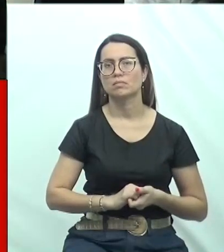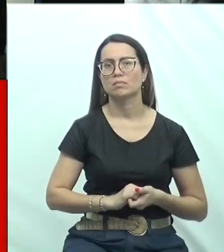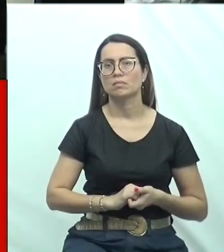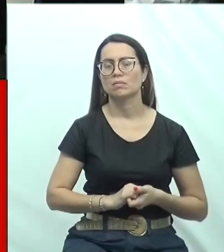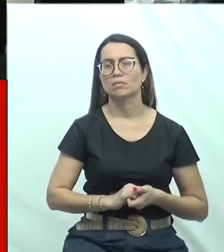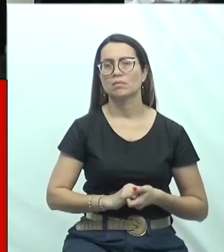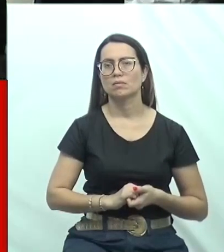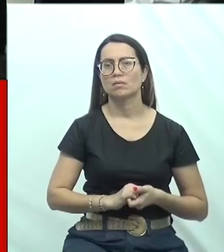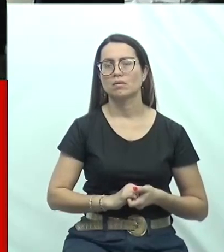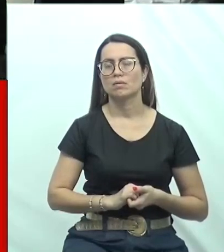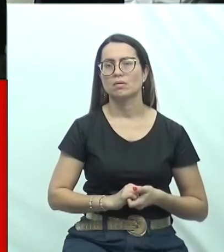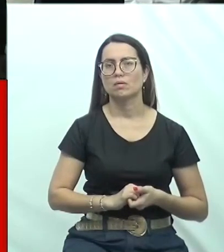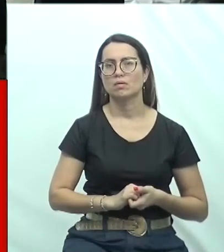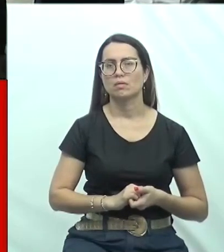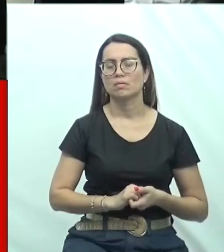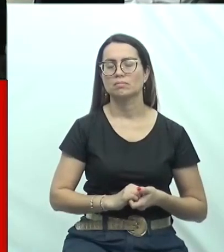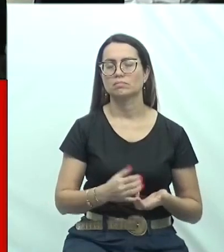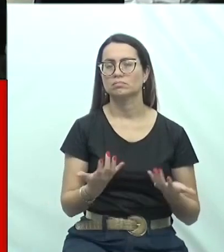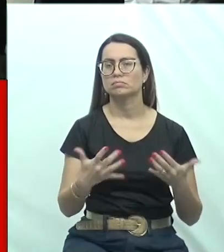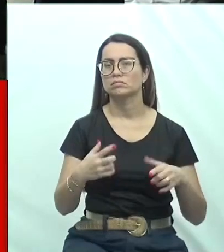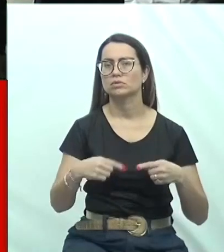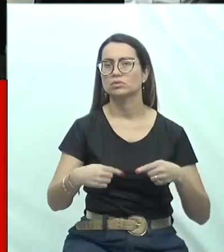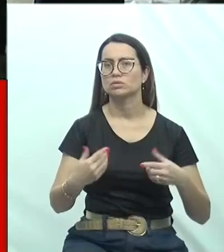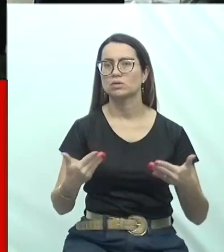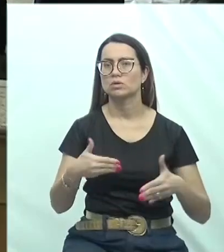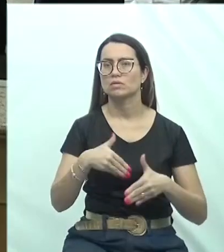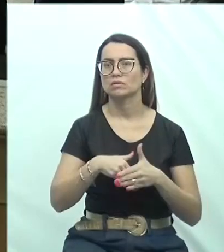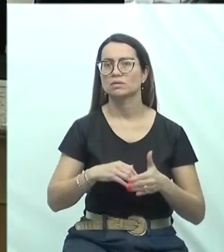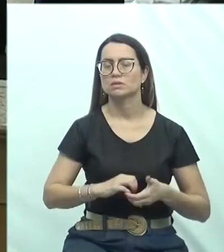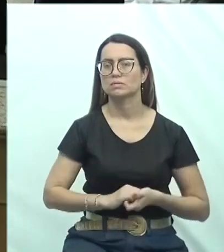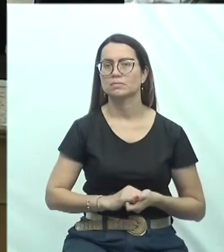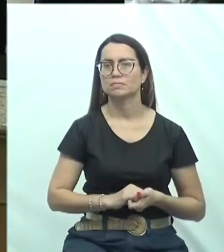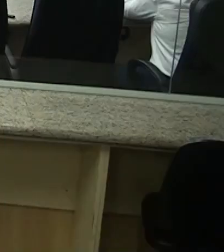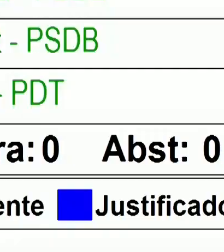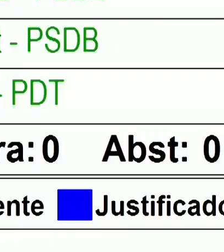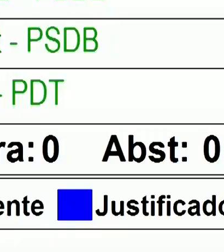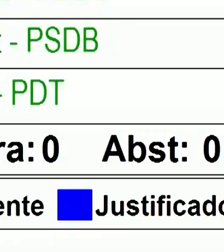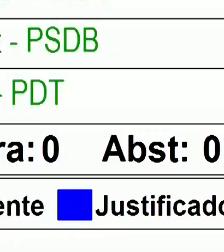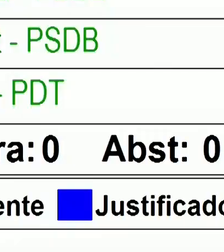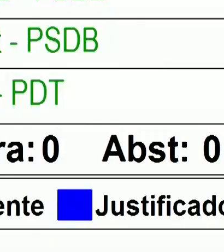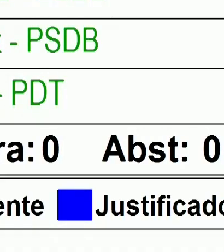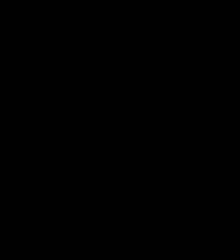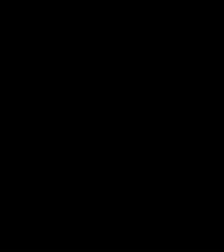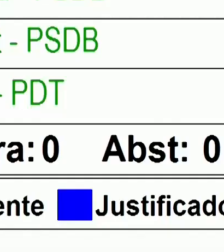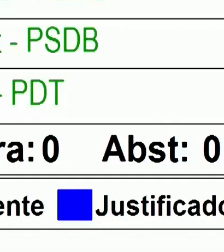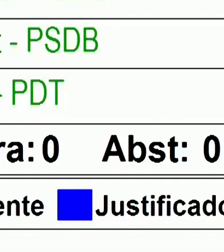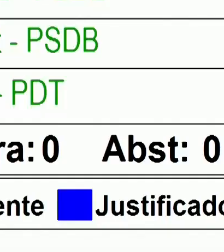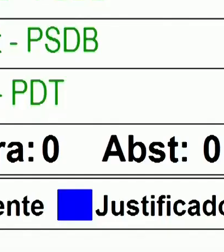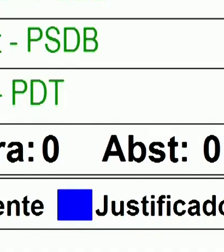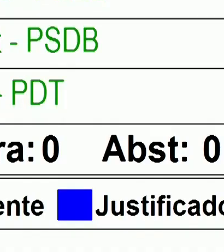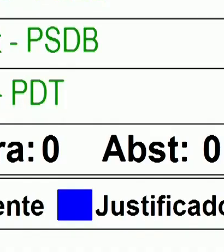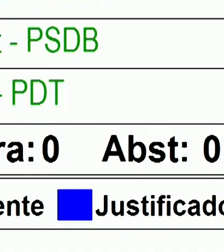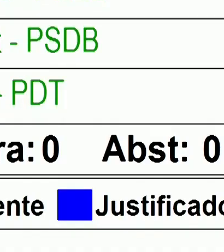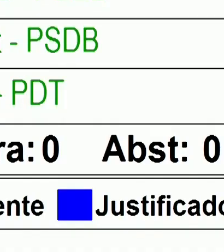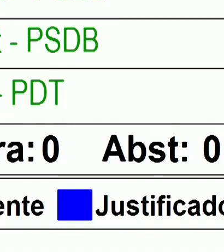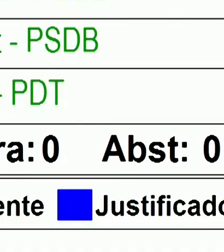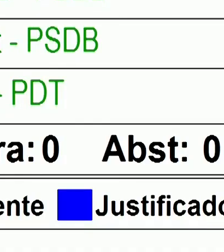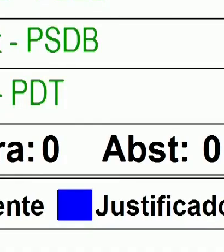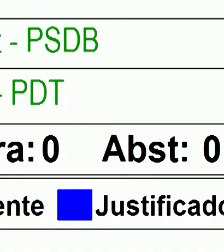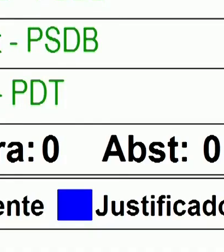projeto. Não havendo quem queira discutir, está em votação. Votação liberada.